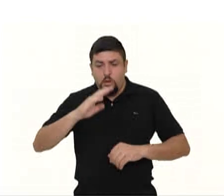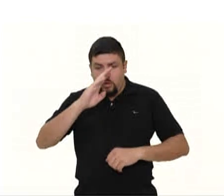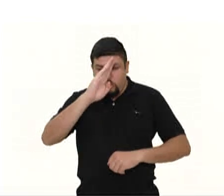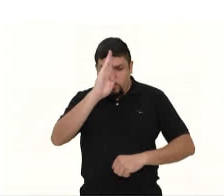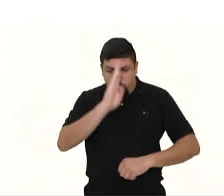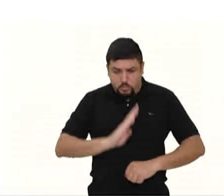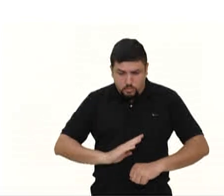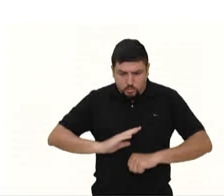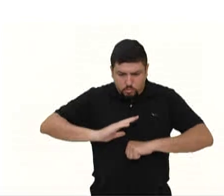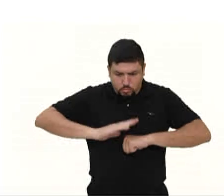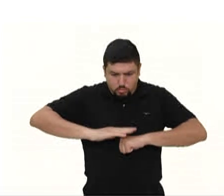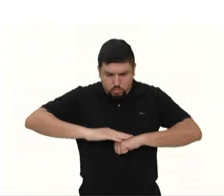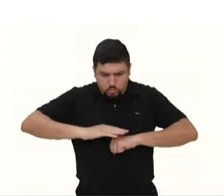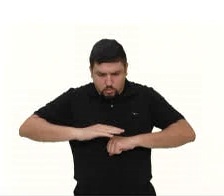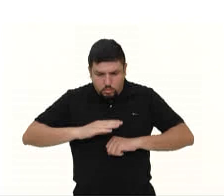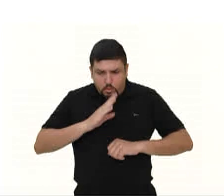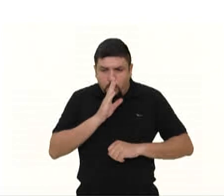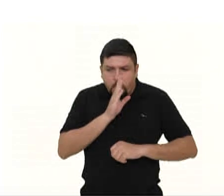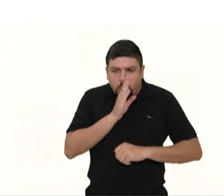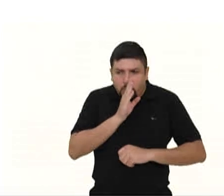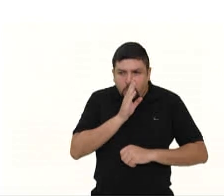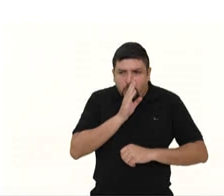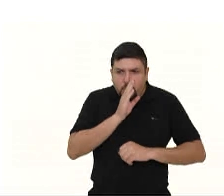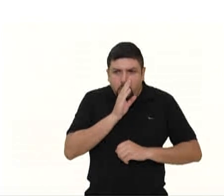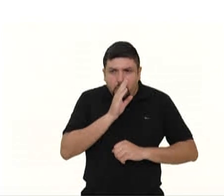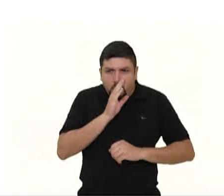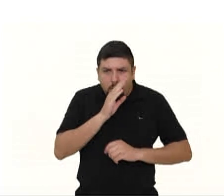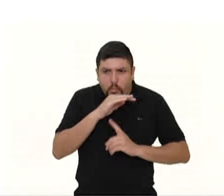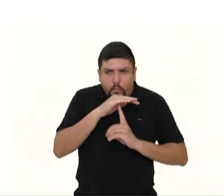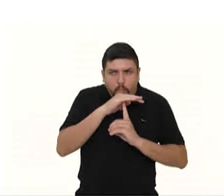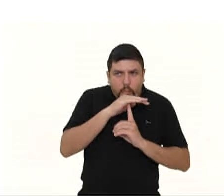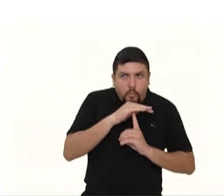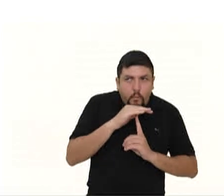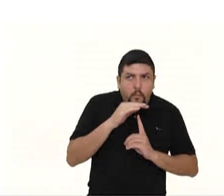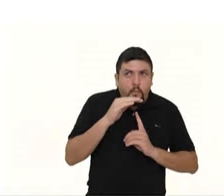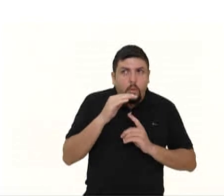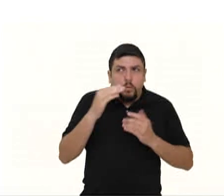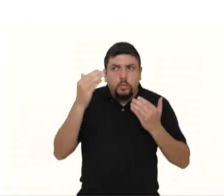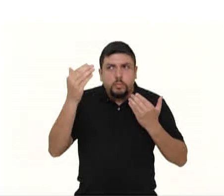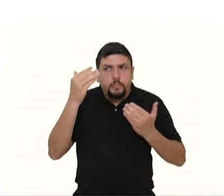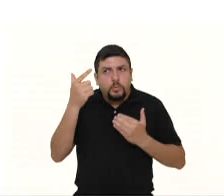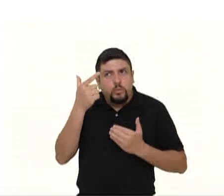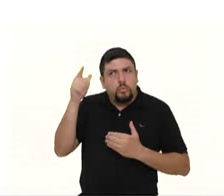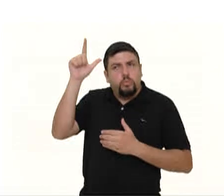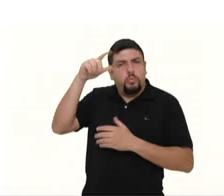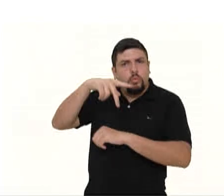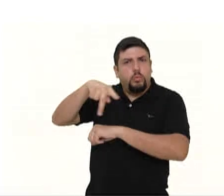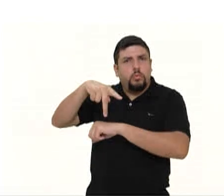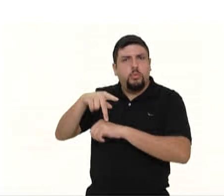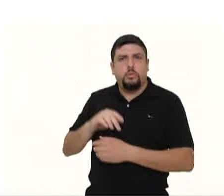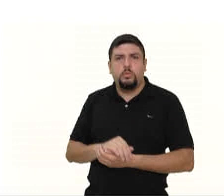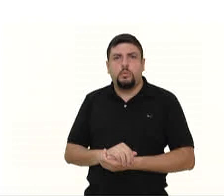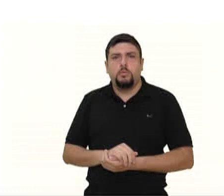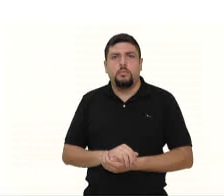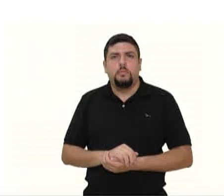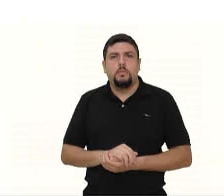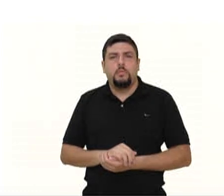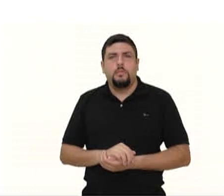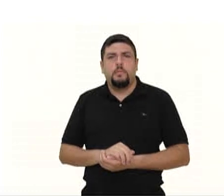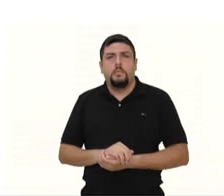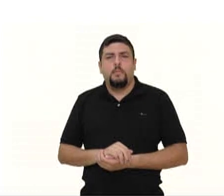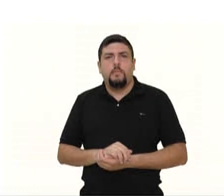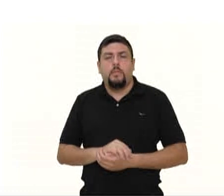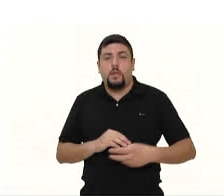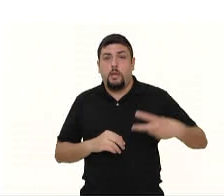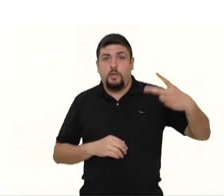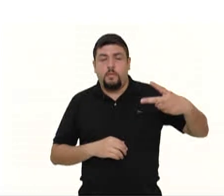coloca voluntariamente em face do resto do mundo, disse Nelson Rodrigues. Texto 2. A melhor banda de todos os tempos da